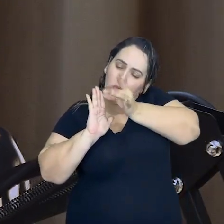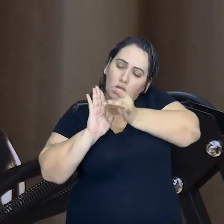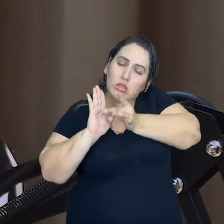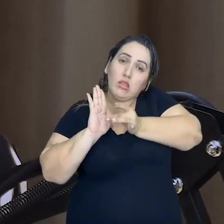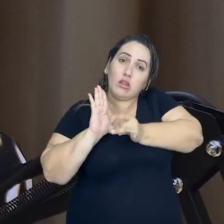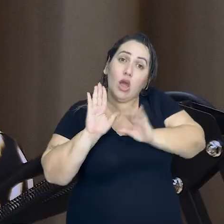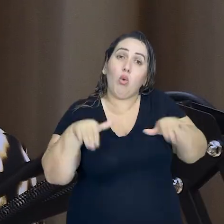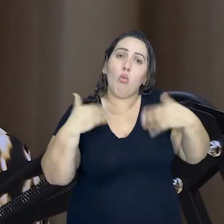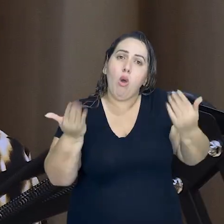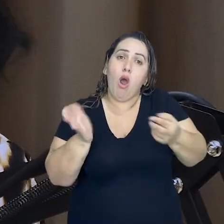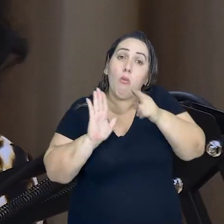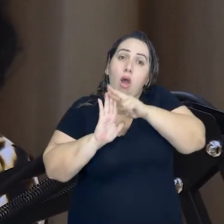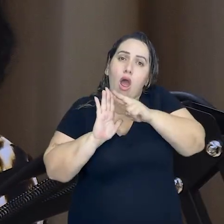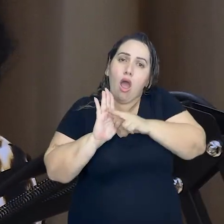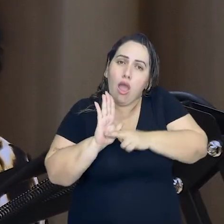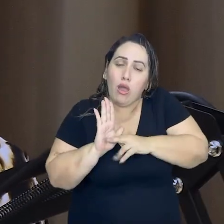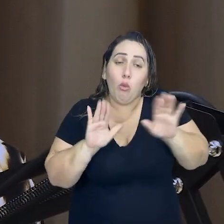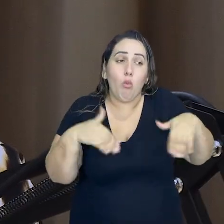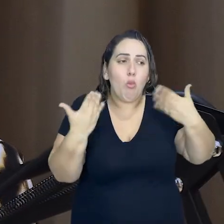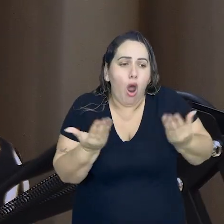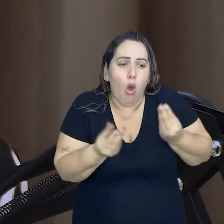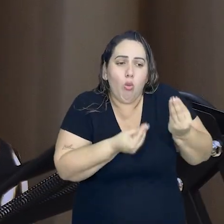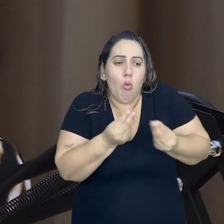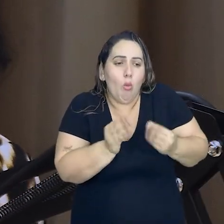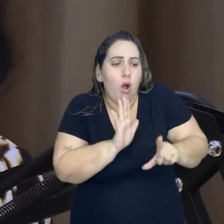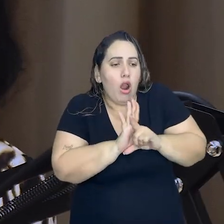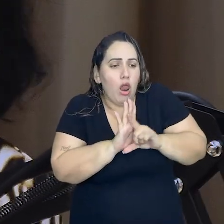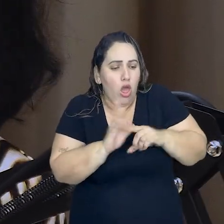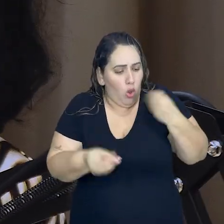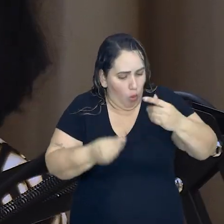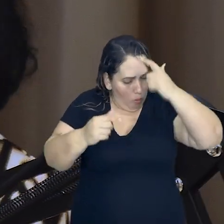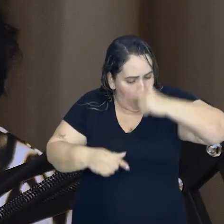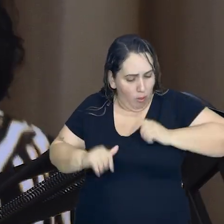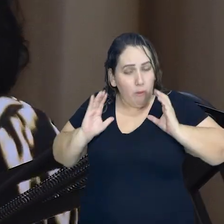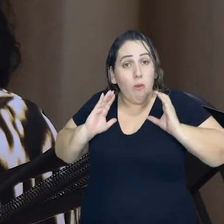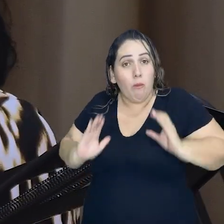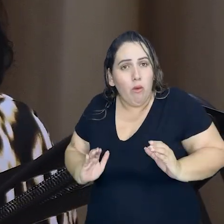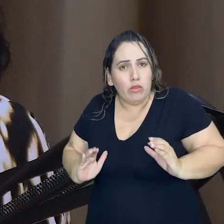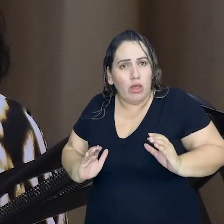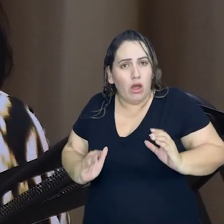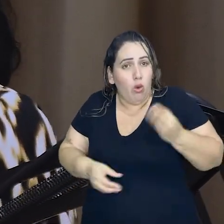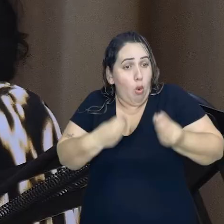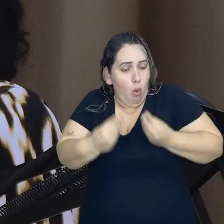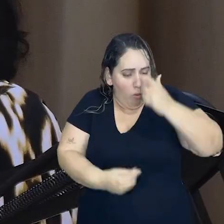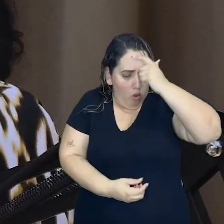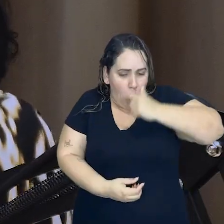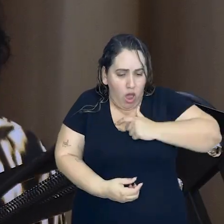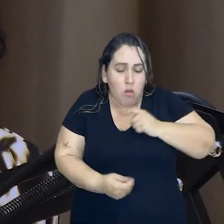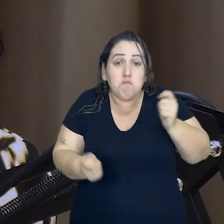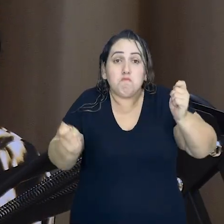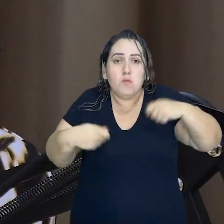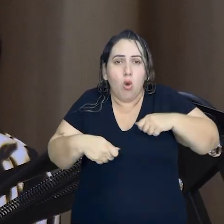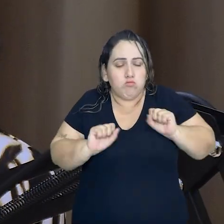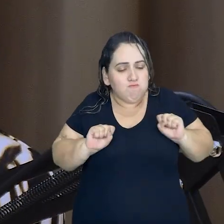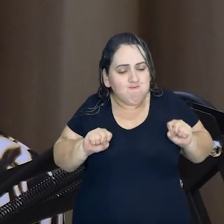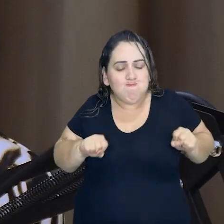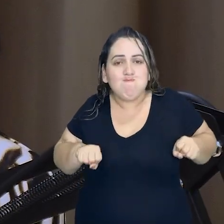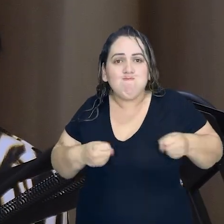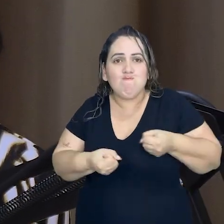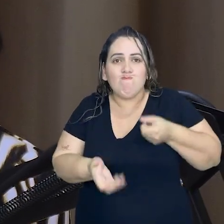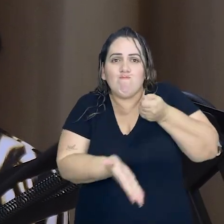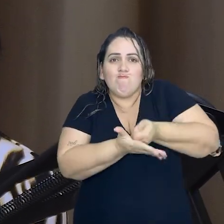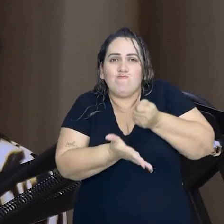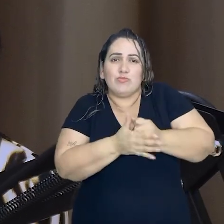funcionam? Quais são as regras? Como vou me comportar? Como é que eu vou realmente vestir aquela